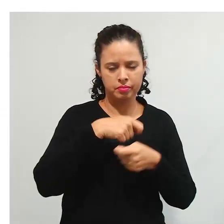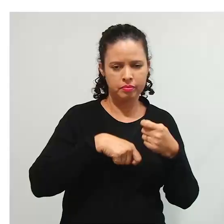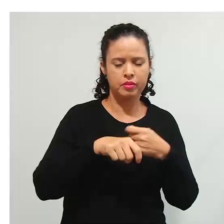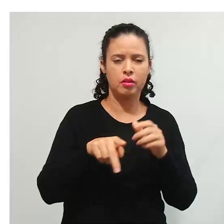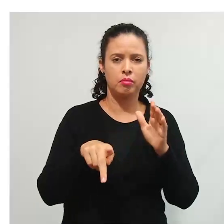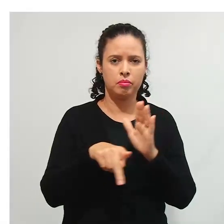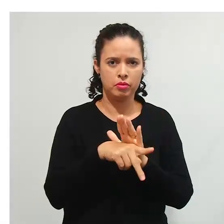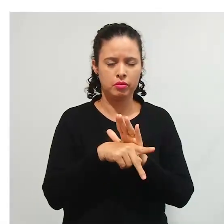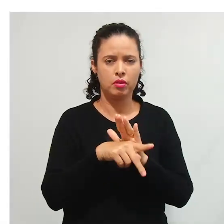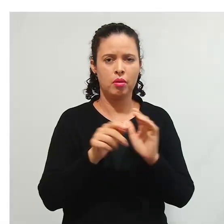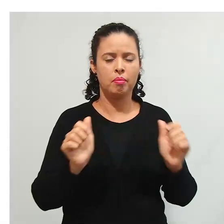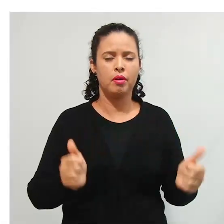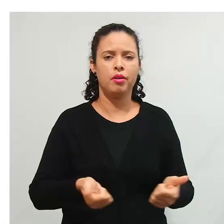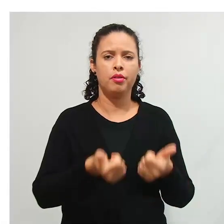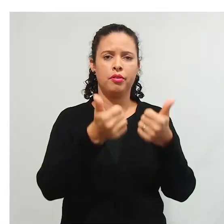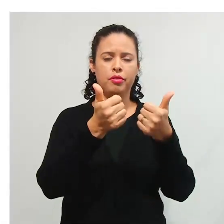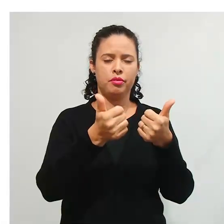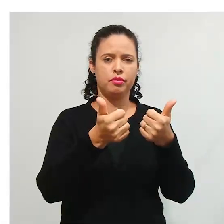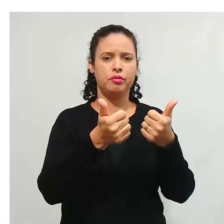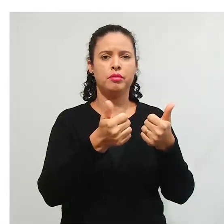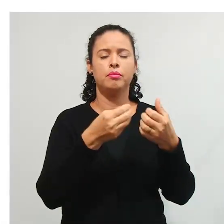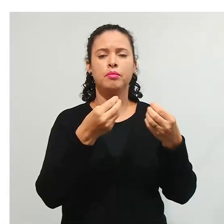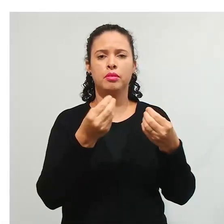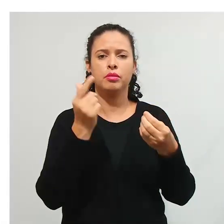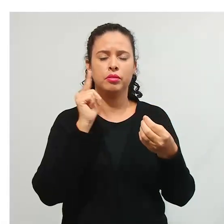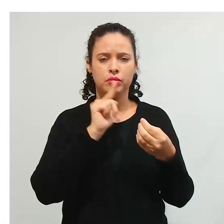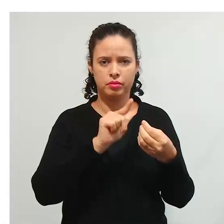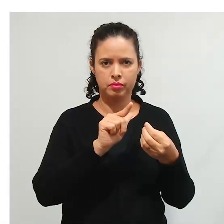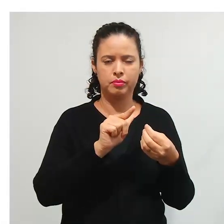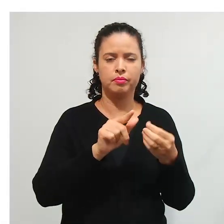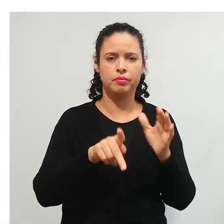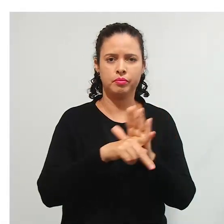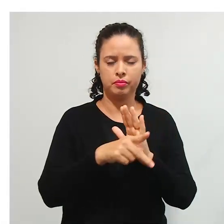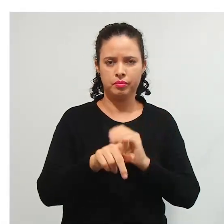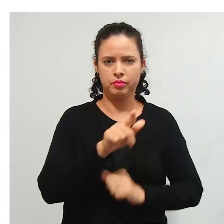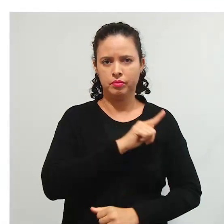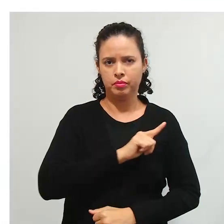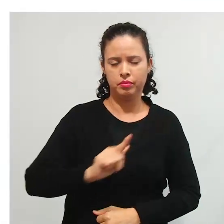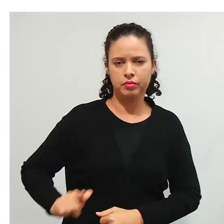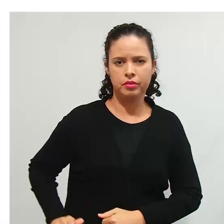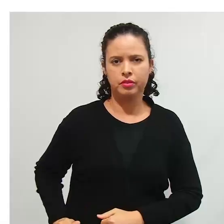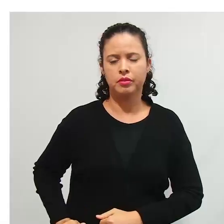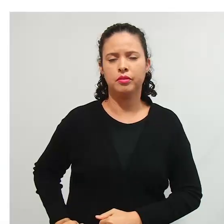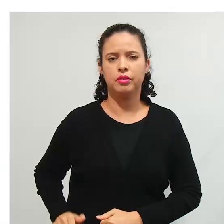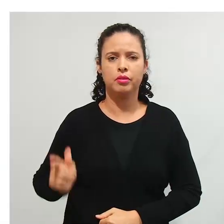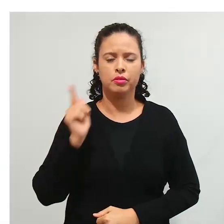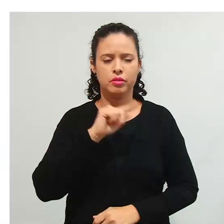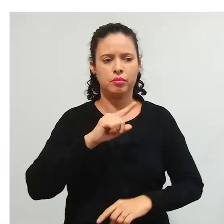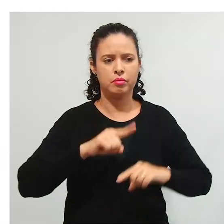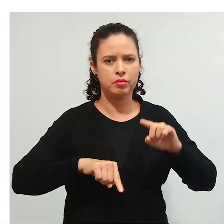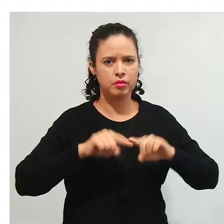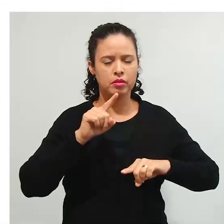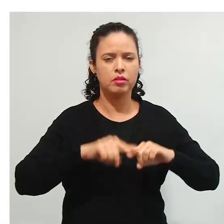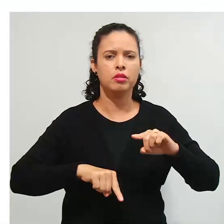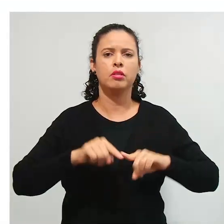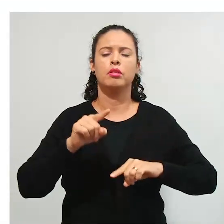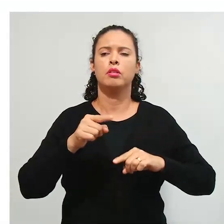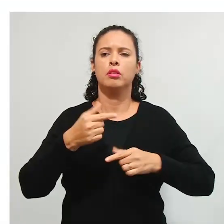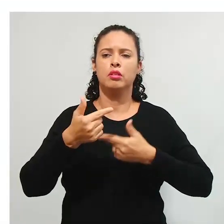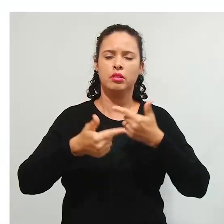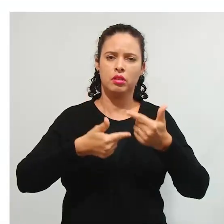quê? De melhores condições para a administração pública adquirir o quê? Materiais,